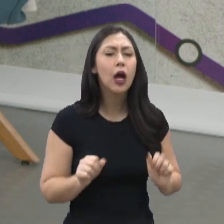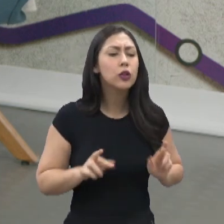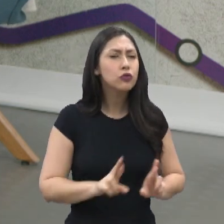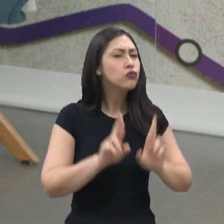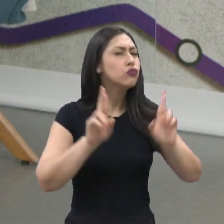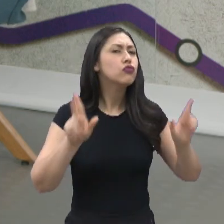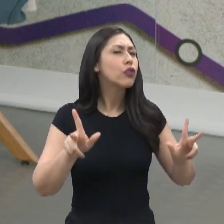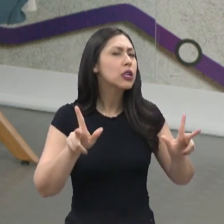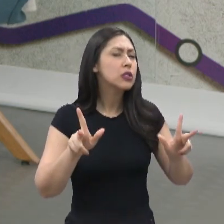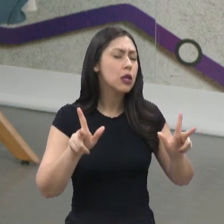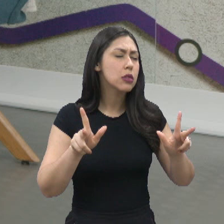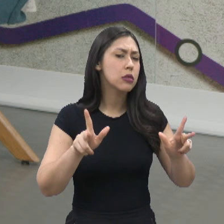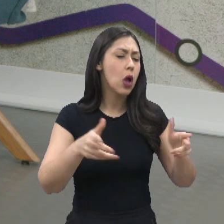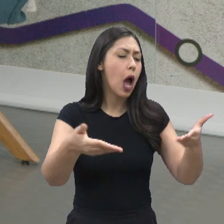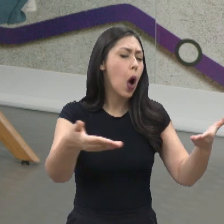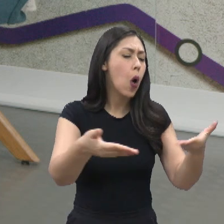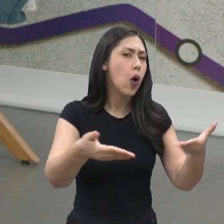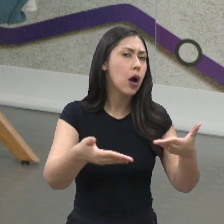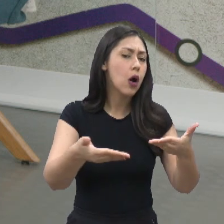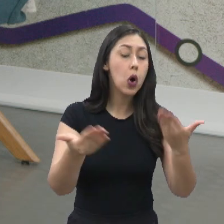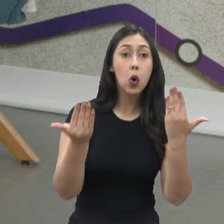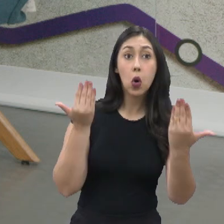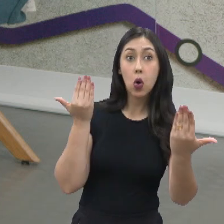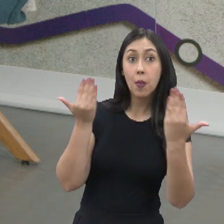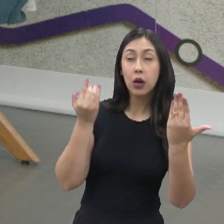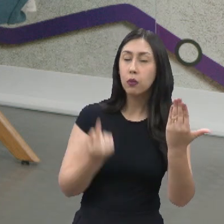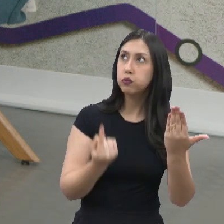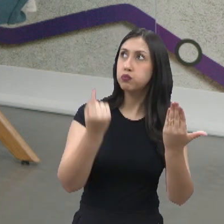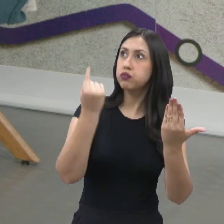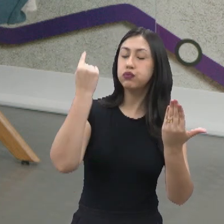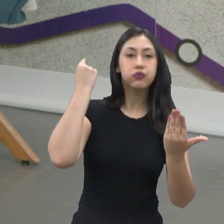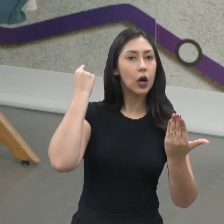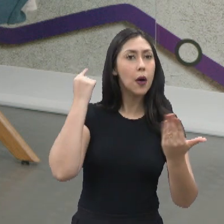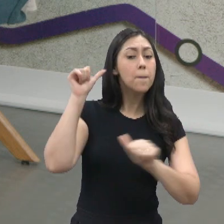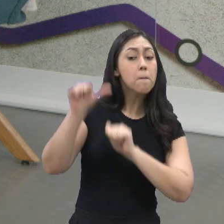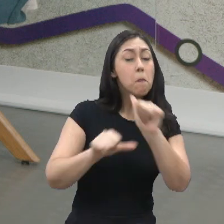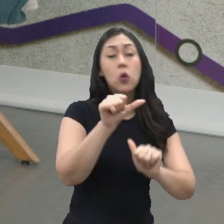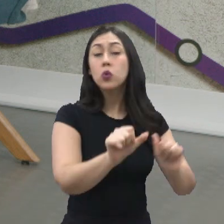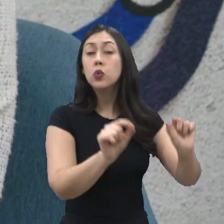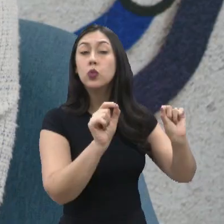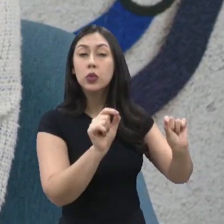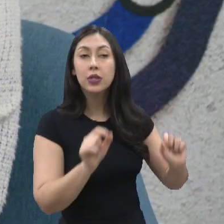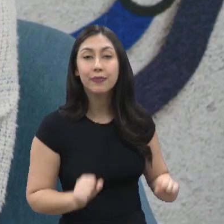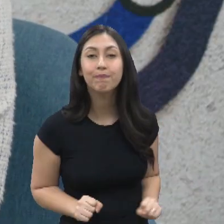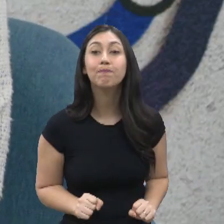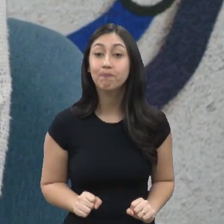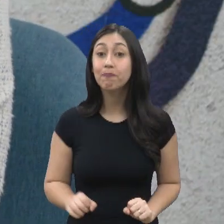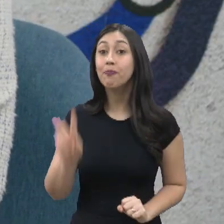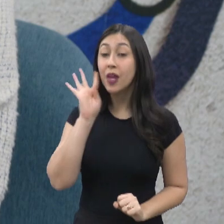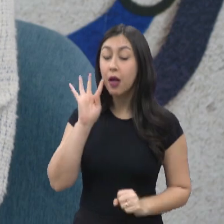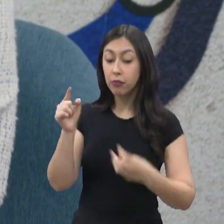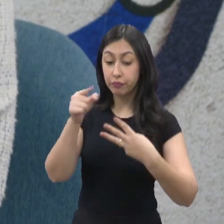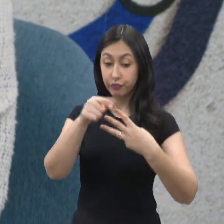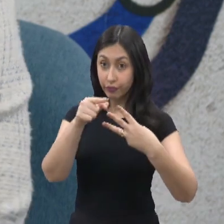né, de agora em comparação ao que quando você começou, né? O que você viu de mudança até então? Legal, acho que tem 3 pontos para